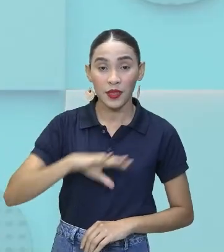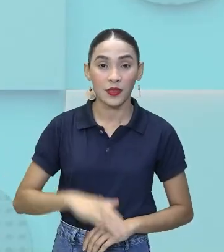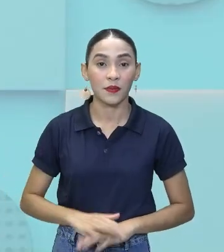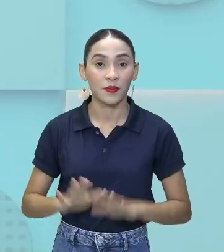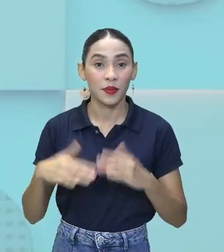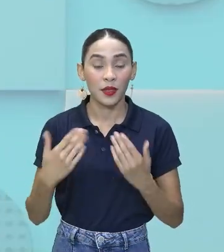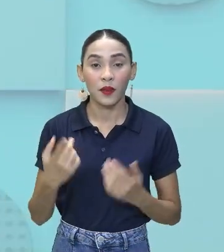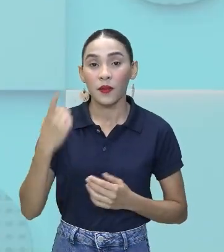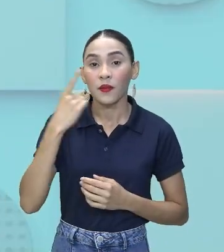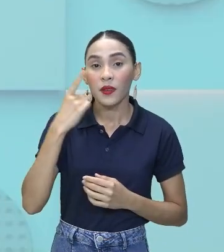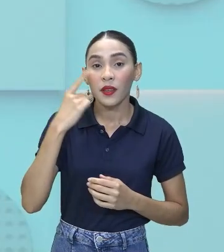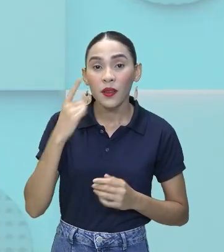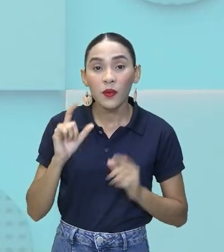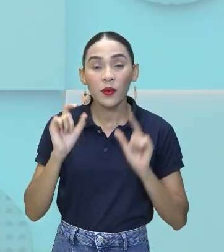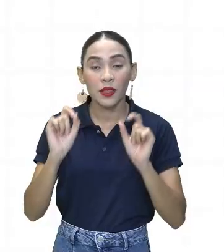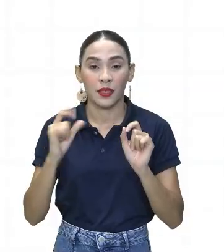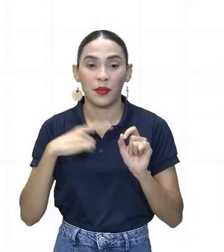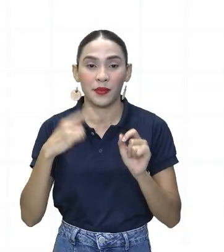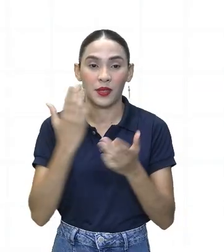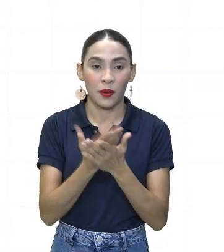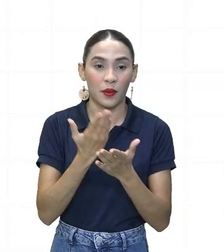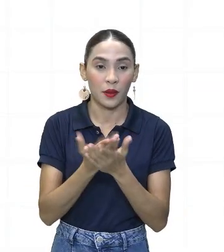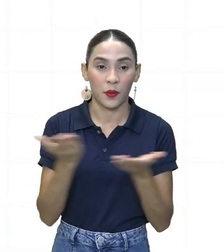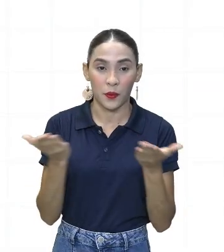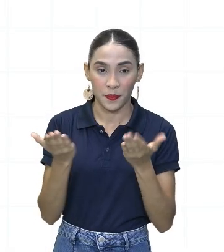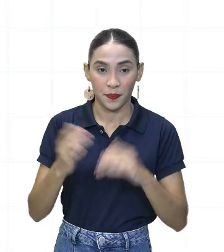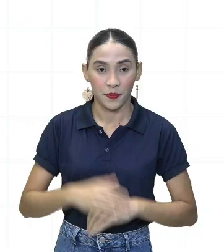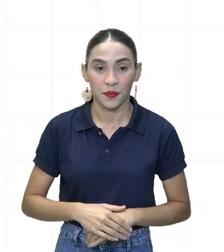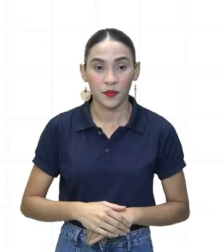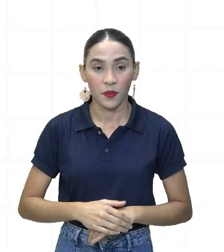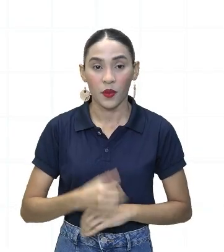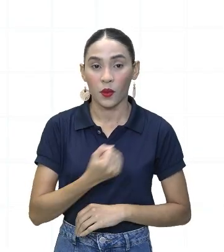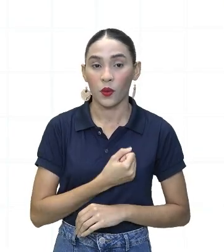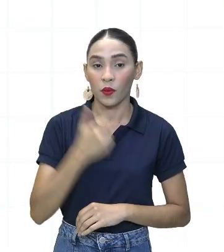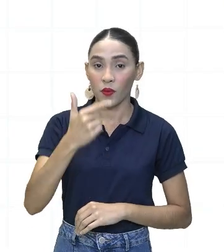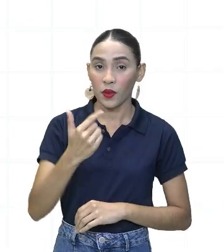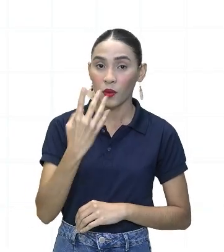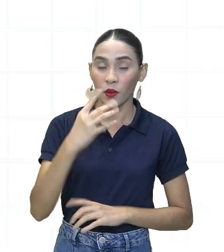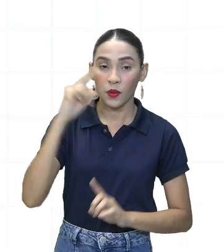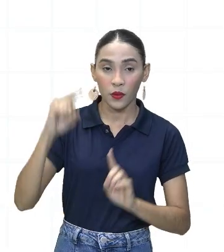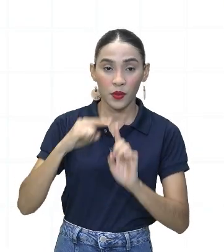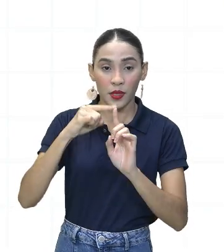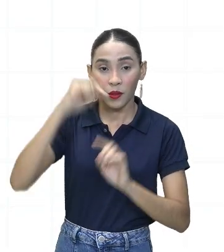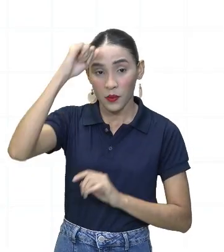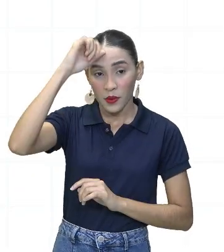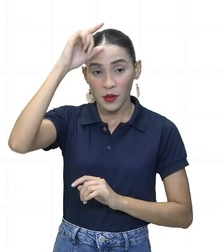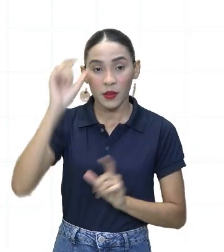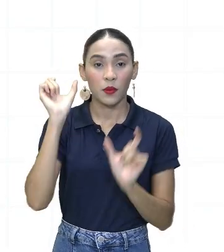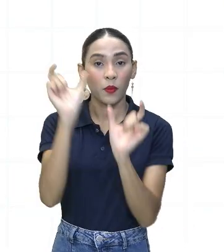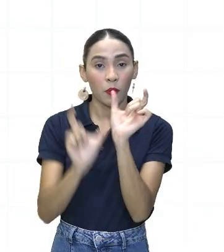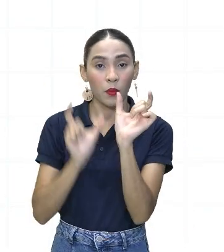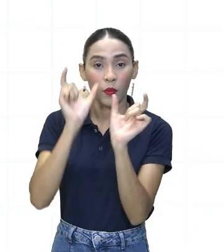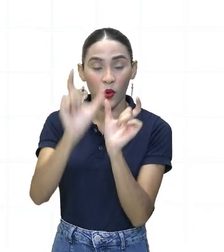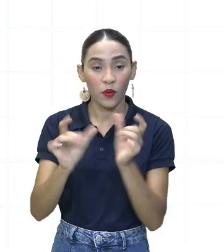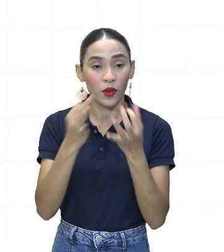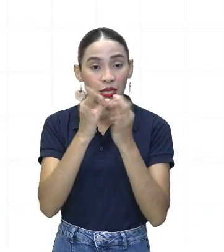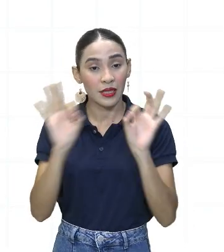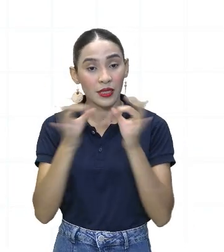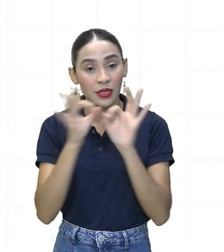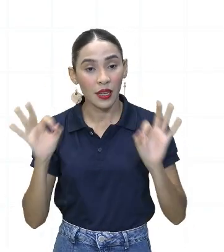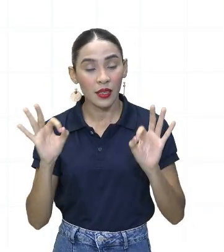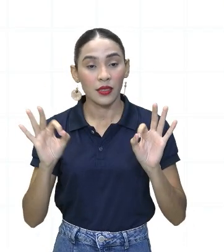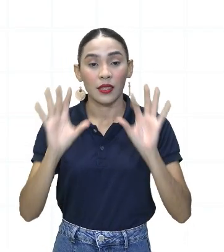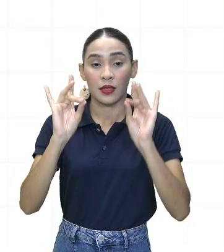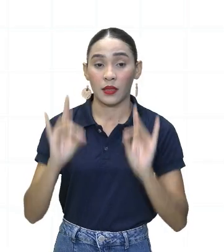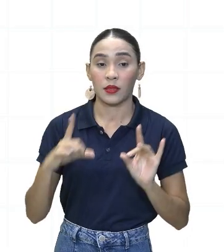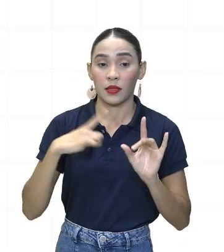Nós vamos observar o que nós teremos na nossa aula. Aula 24, com objeto de conhecimento, morfossintaxe. E o